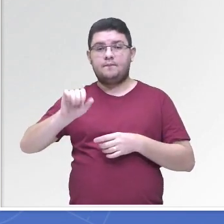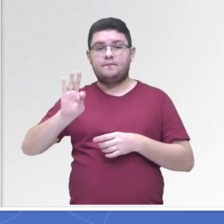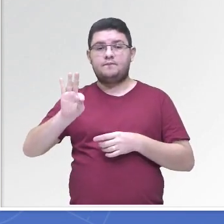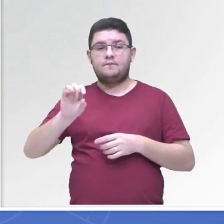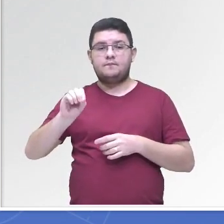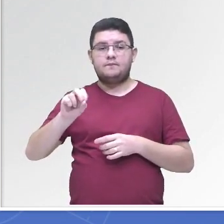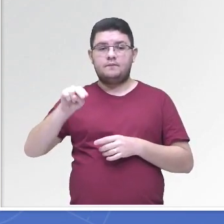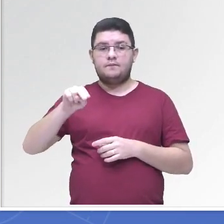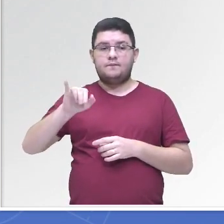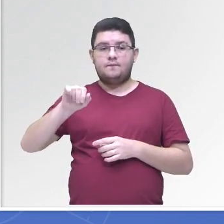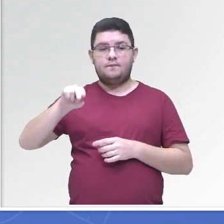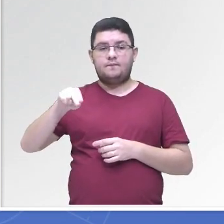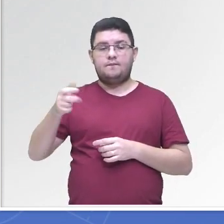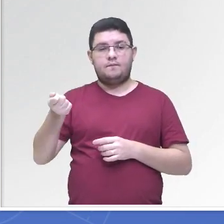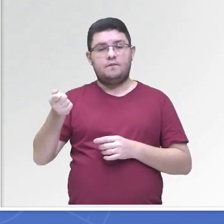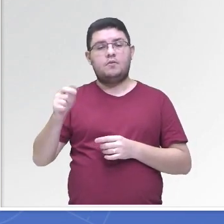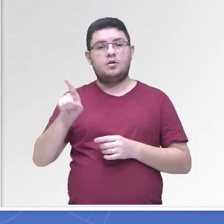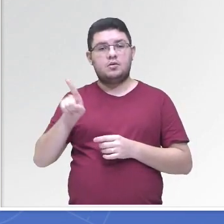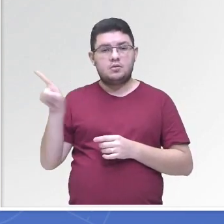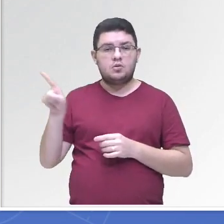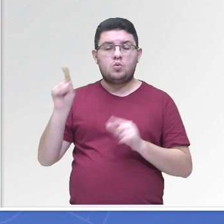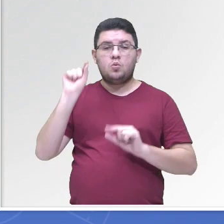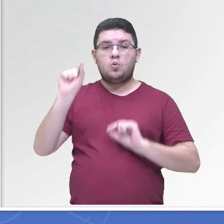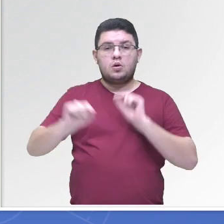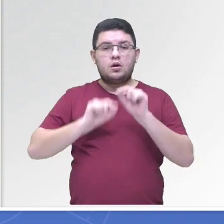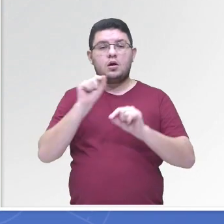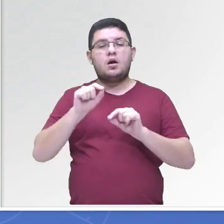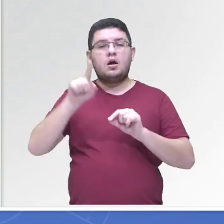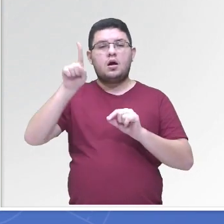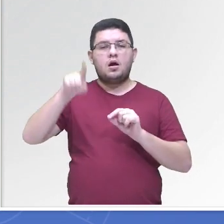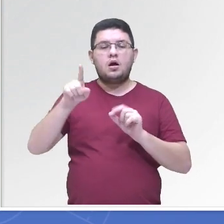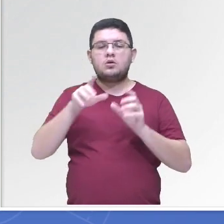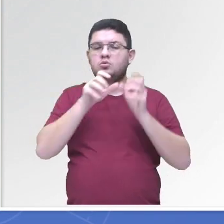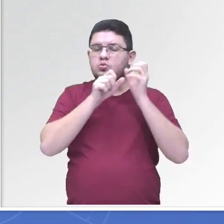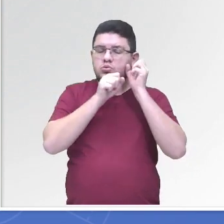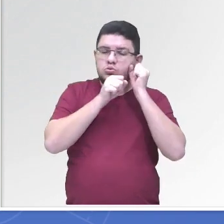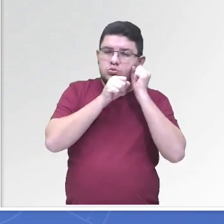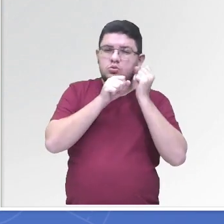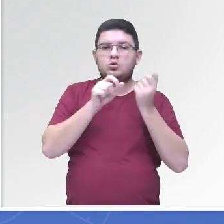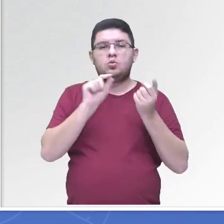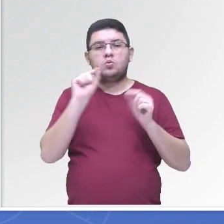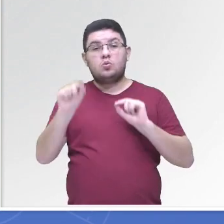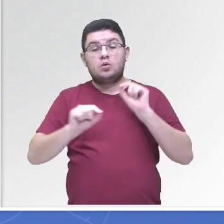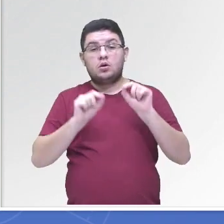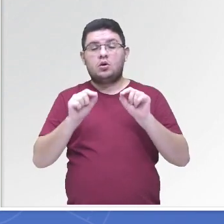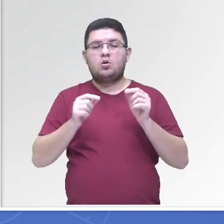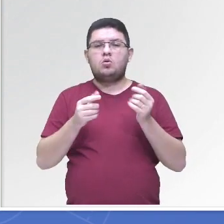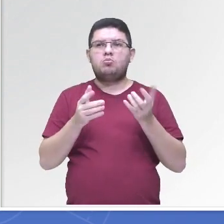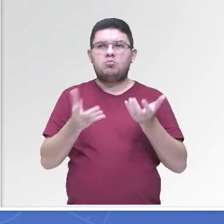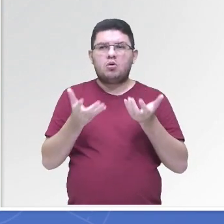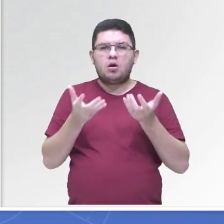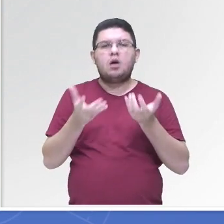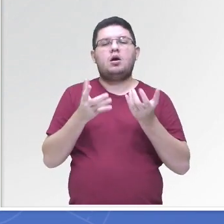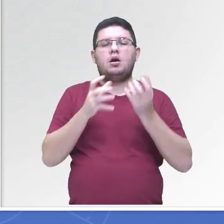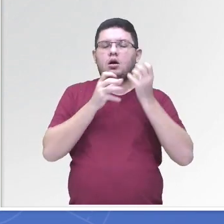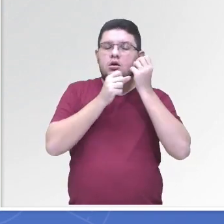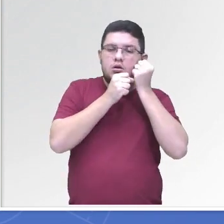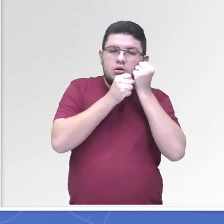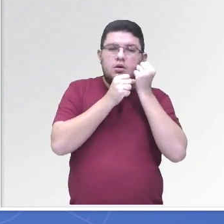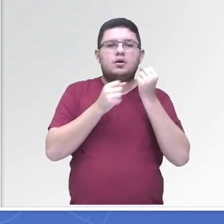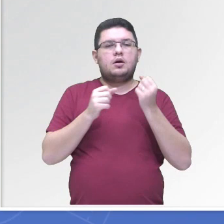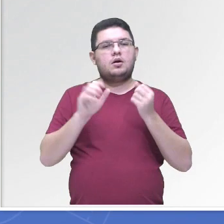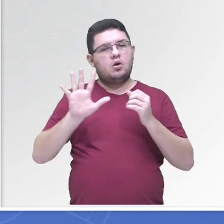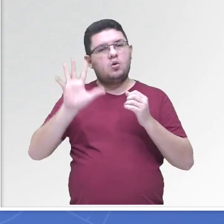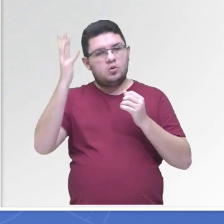ficou famosa ultimamente, né? É o hormônio do sono, aquele que aparece quando a gente quer dormir, e a gente sabe que